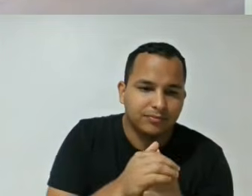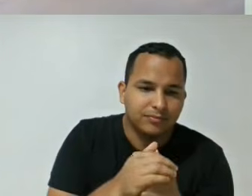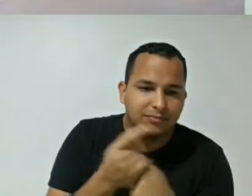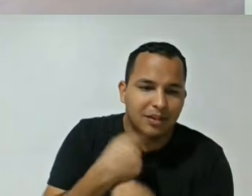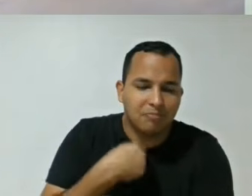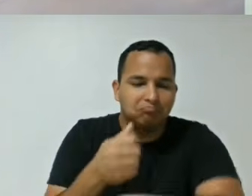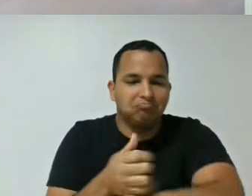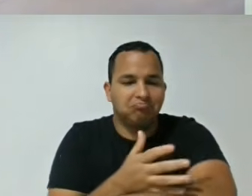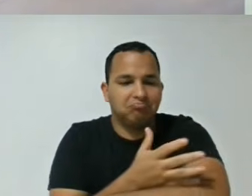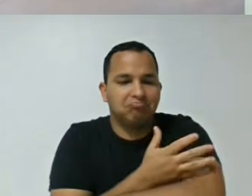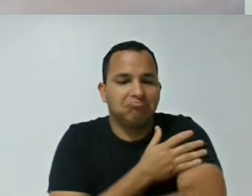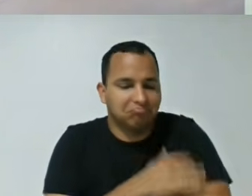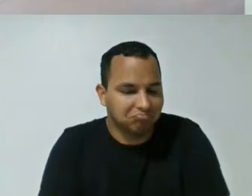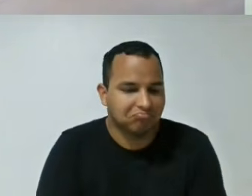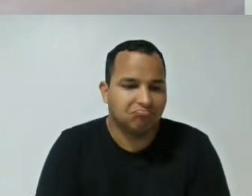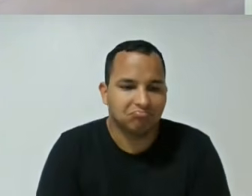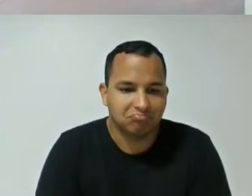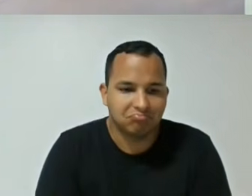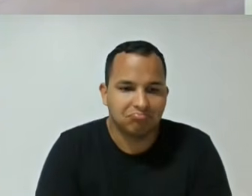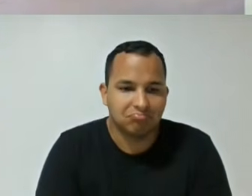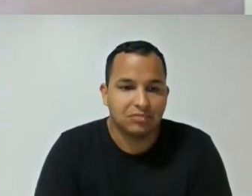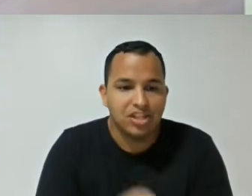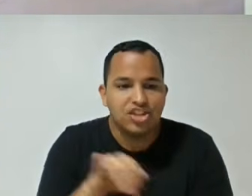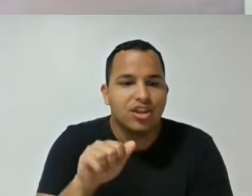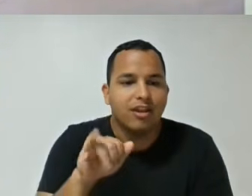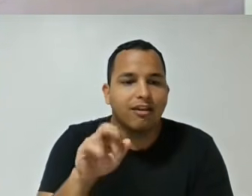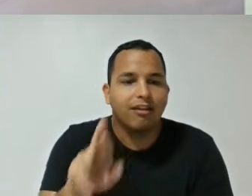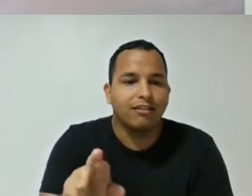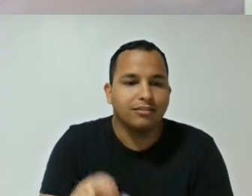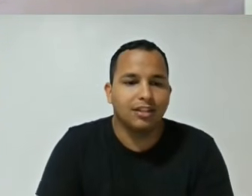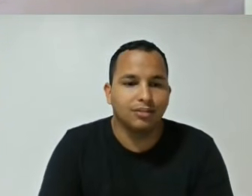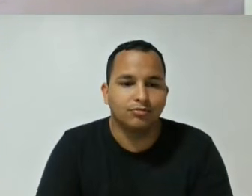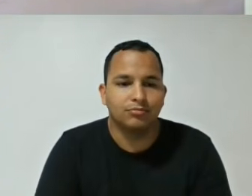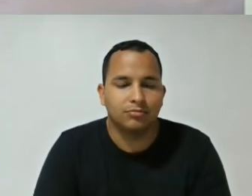emocionada. Ô, Jair, e me fala uma coisa, meu querido.